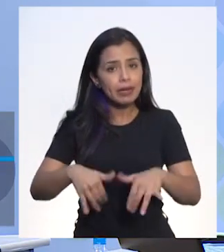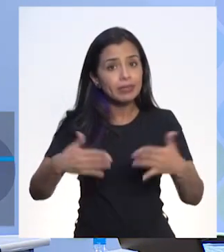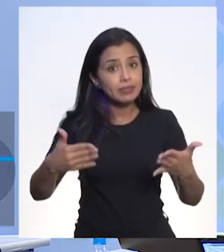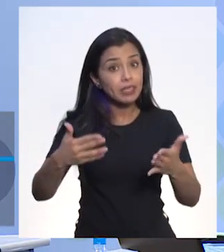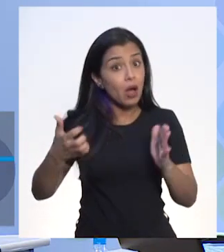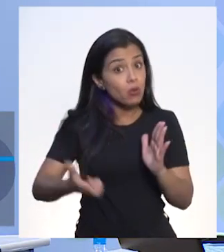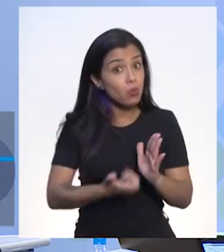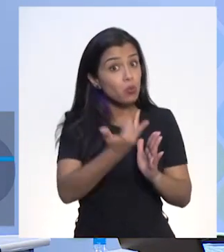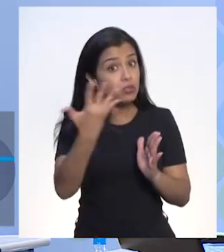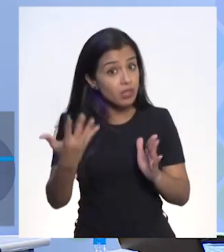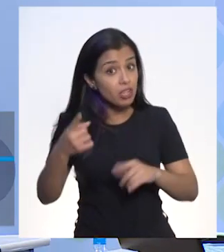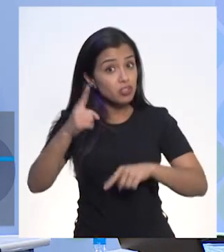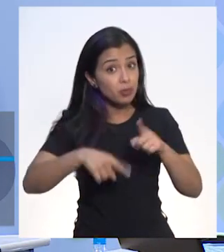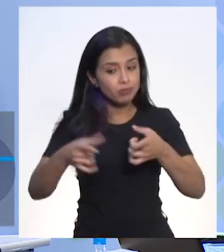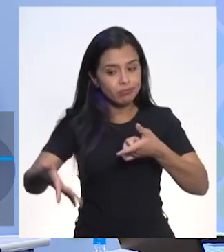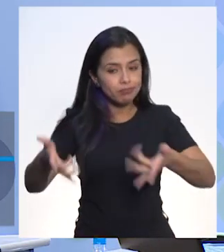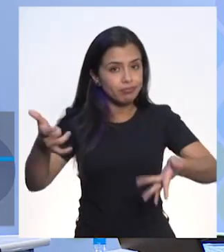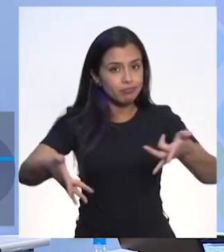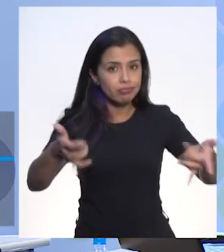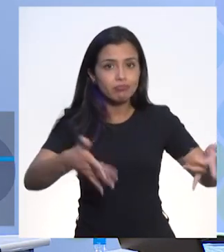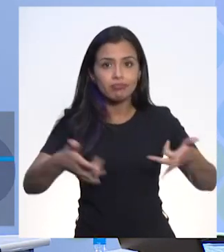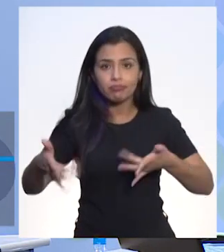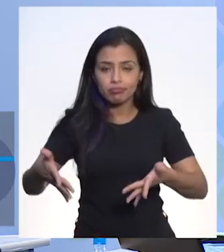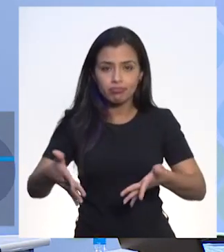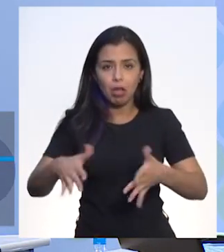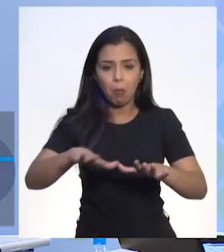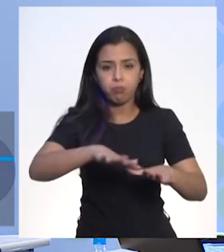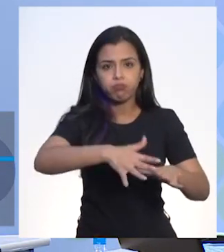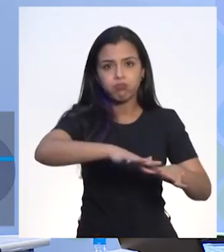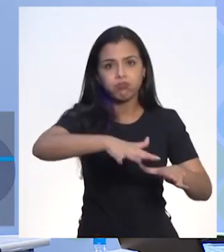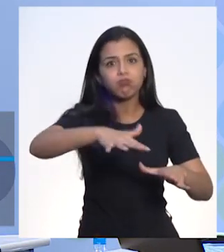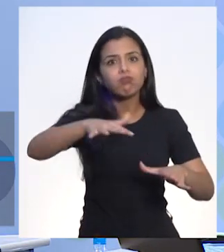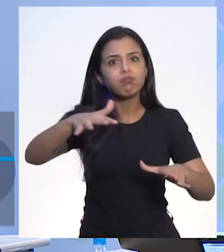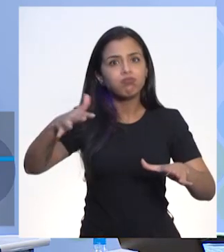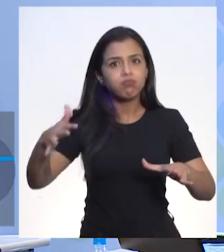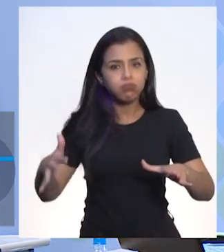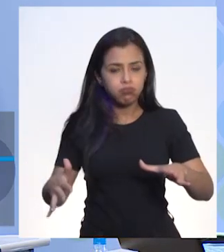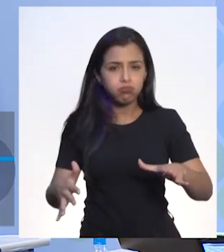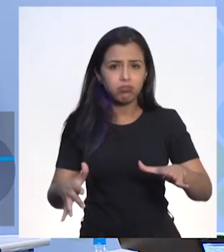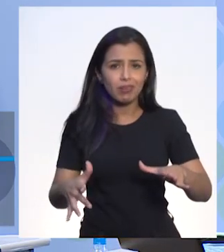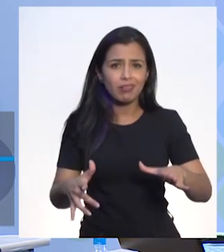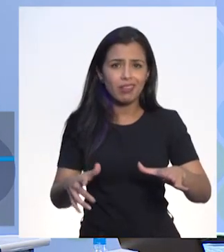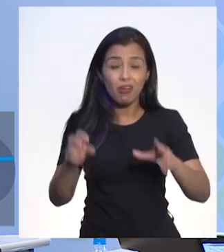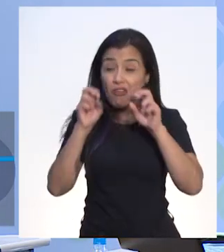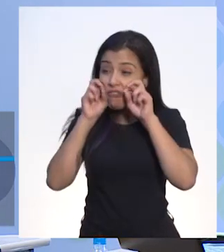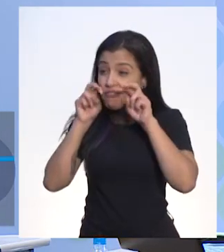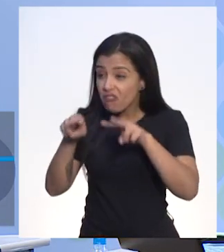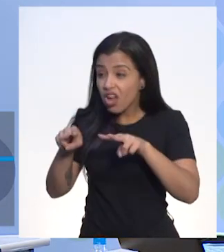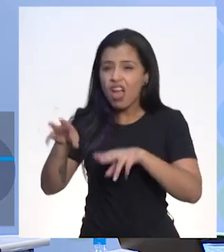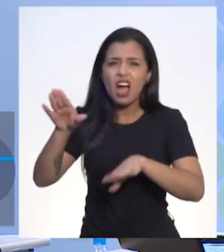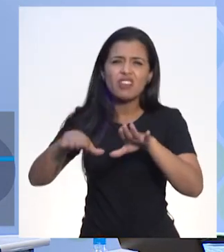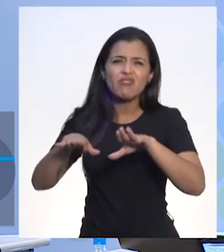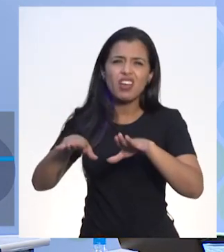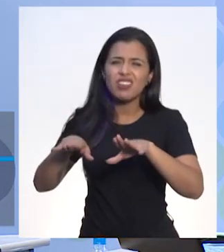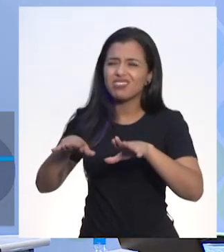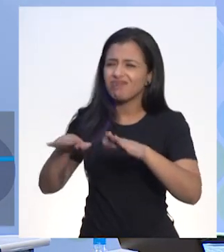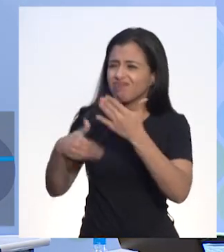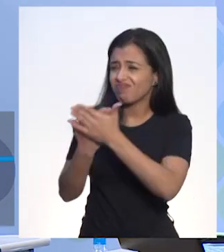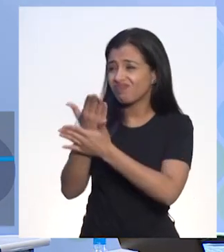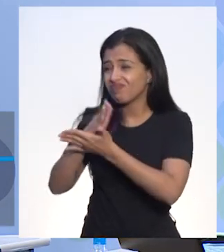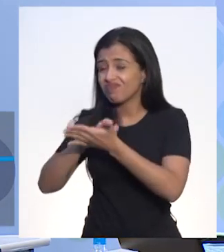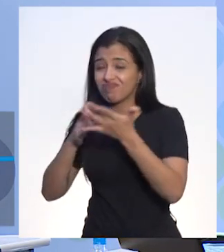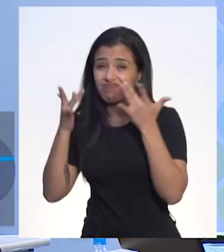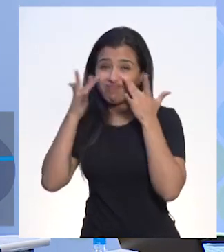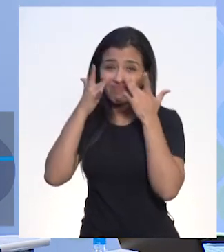de produto que fica jogado lá, né, fazendo até aquela poluição visual que se tem muito em vários locais, né,